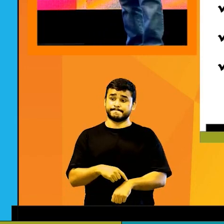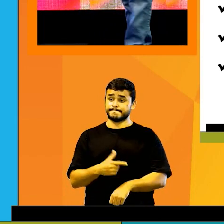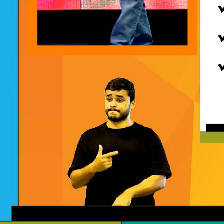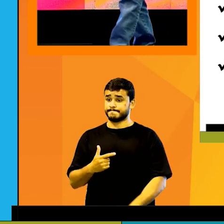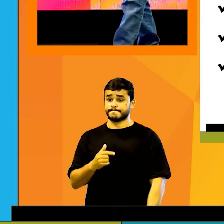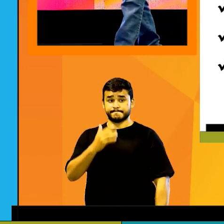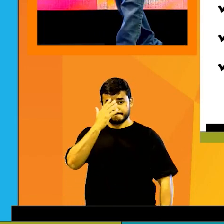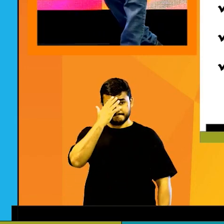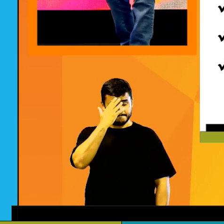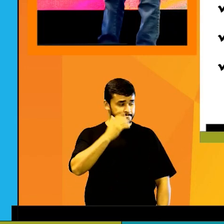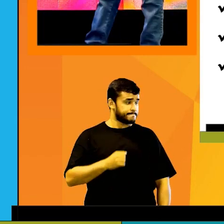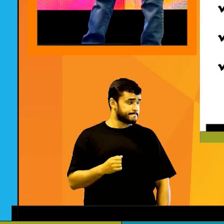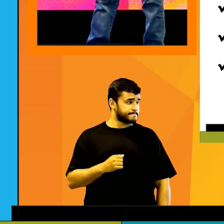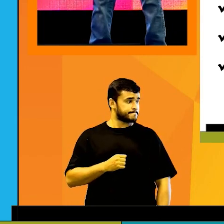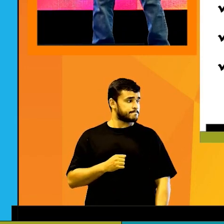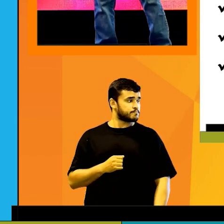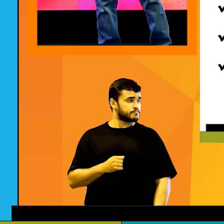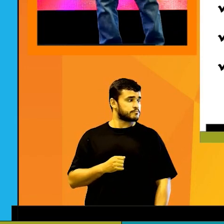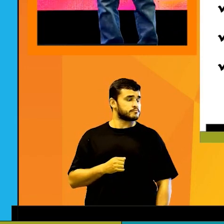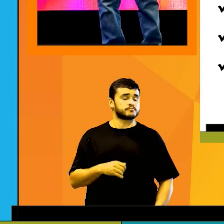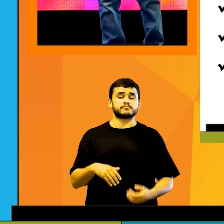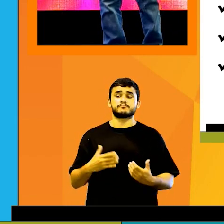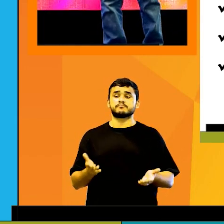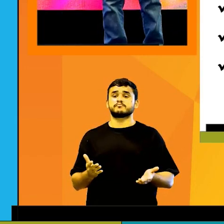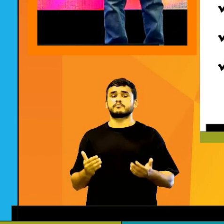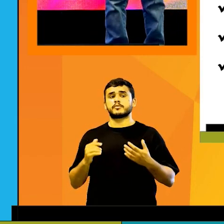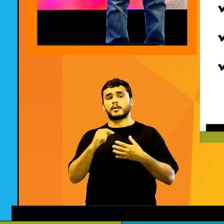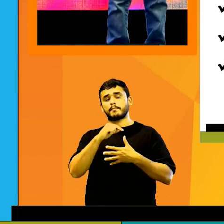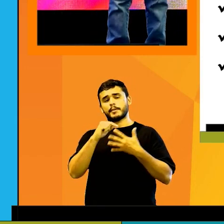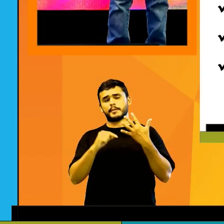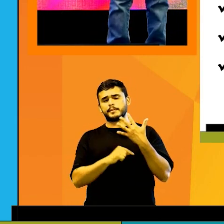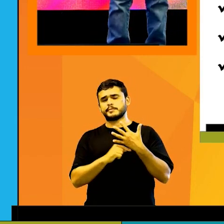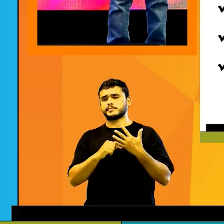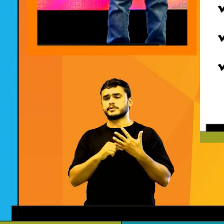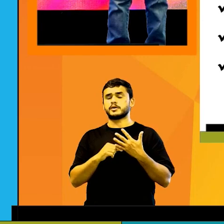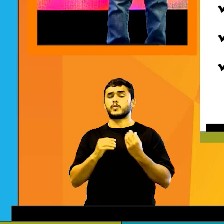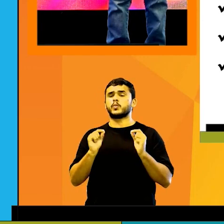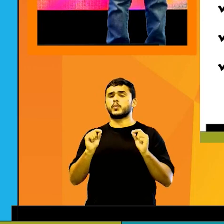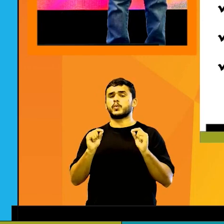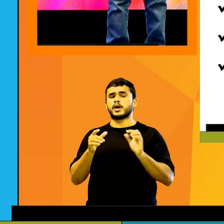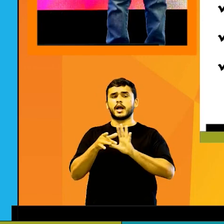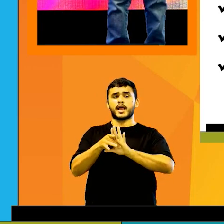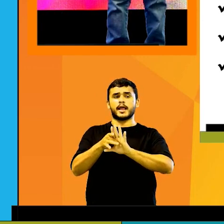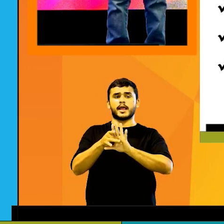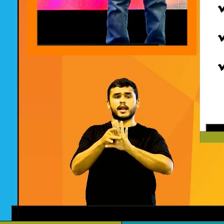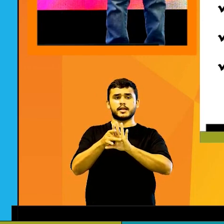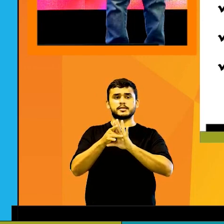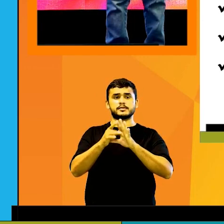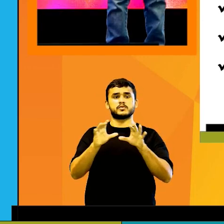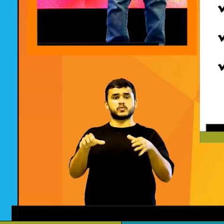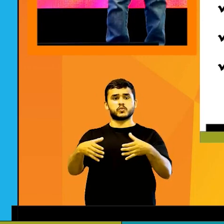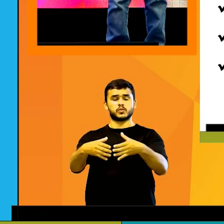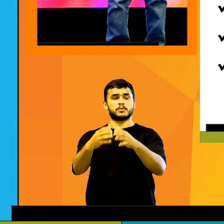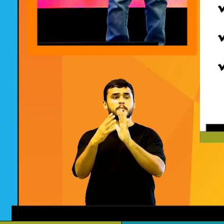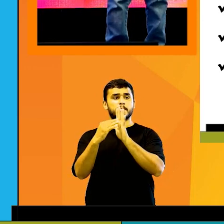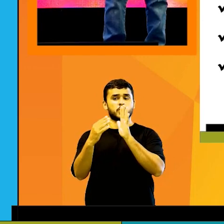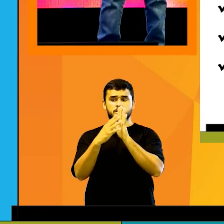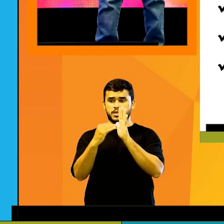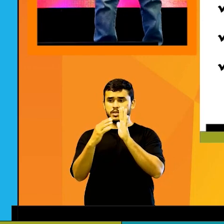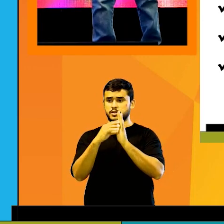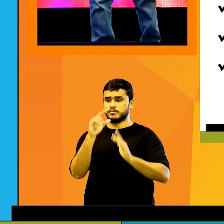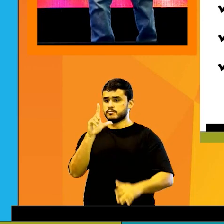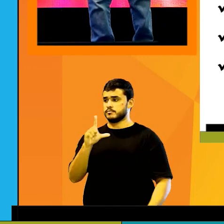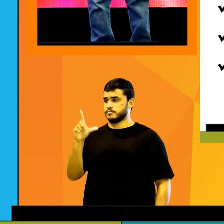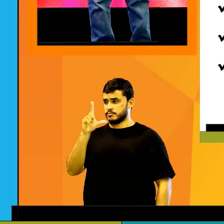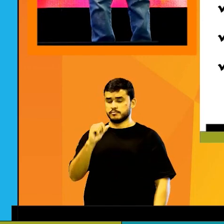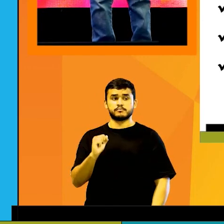principais fatos históricos que permeiam o realismo. Bem, final do século XIX, vocês que estudam bem história,